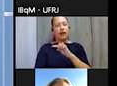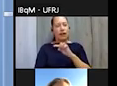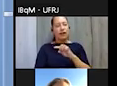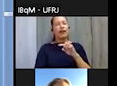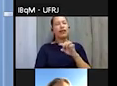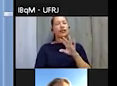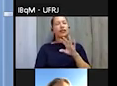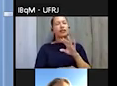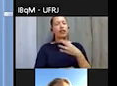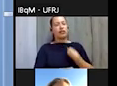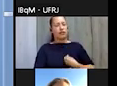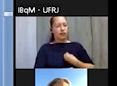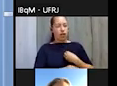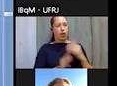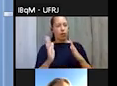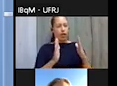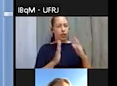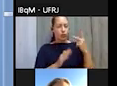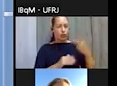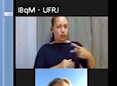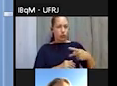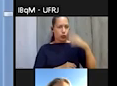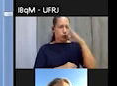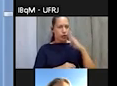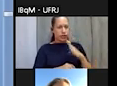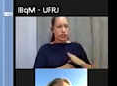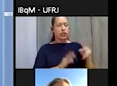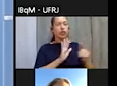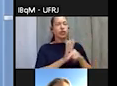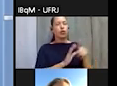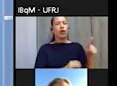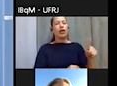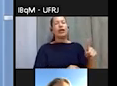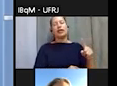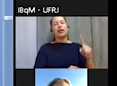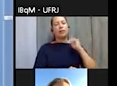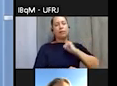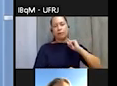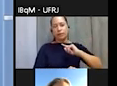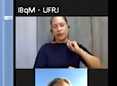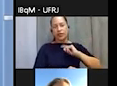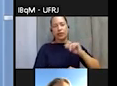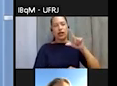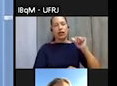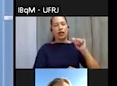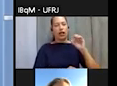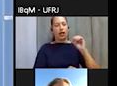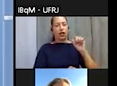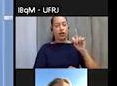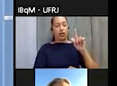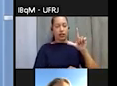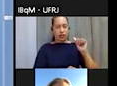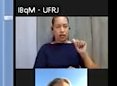sua vida no Brasil, na região de Minas Gerais, em Lagoa Santa, e que nessa gruta de Maquiné,